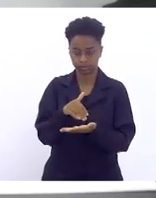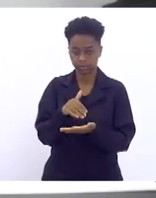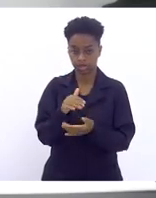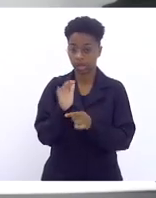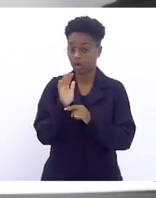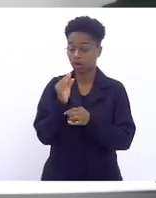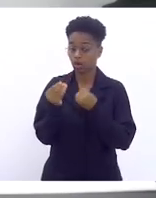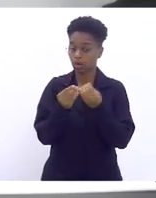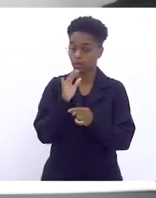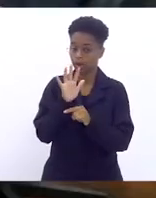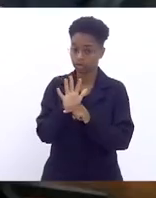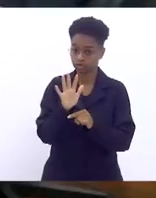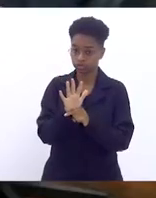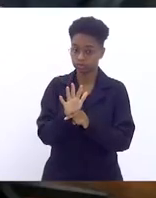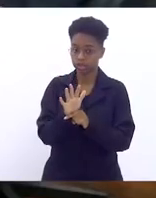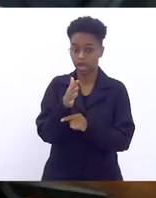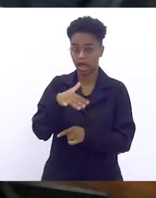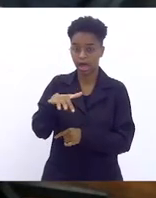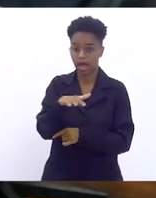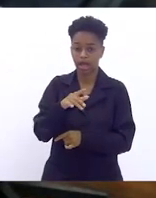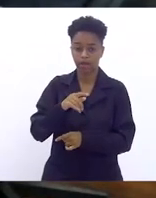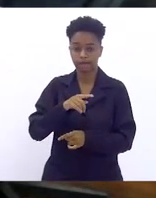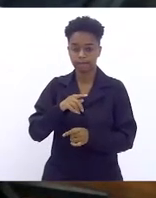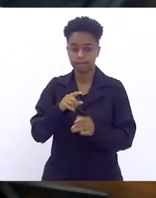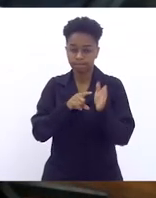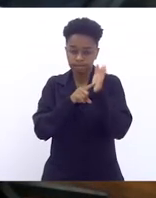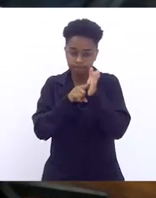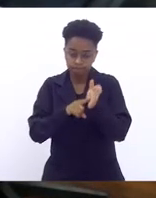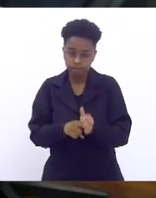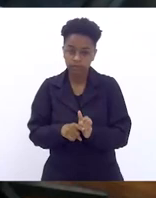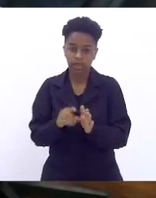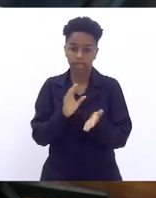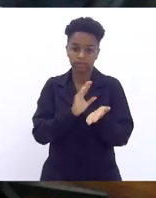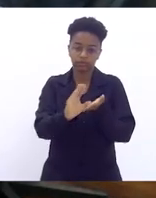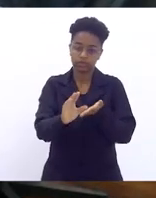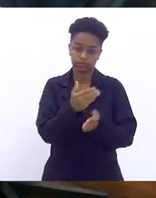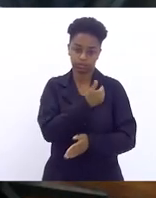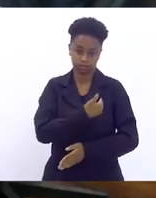abrir espaço fiscal né para investimento público